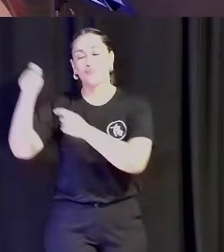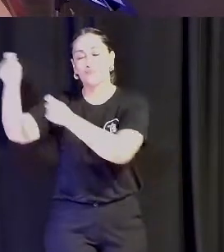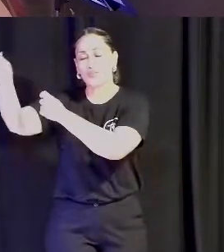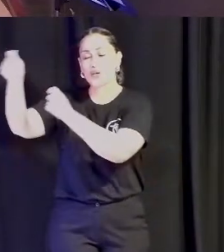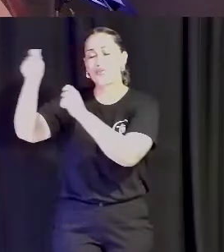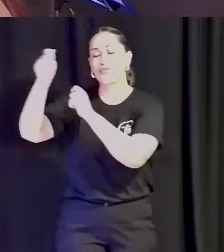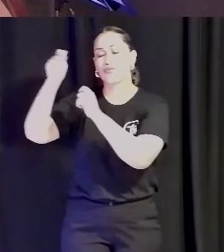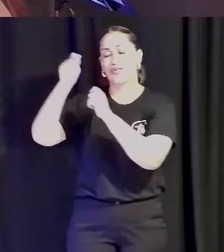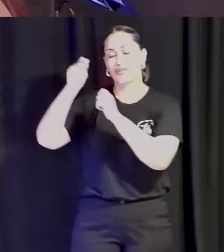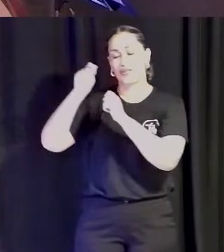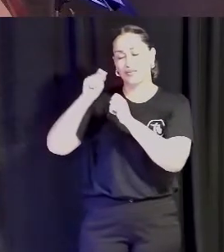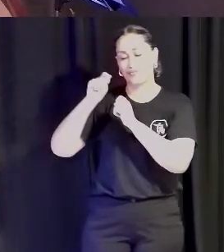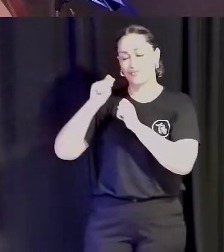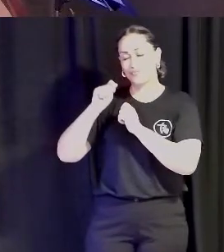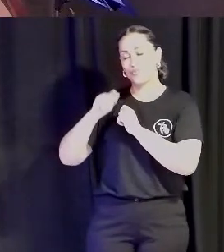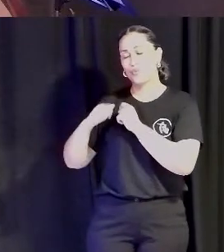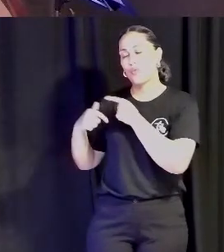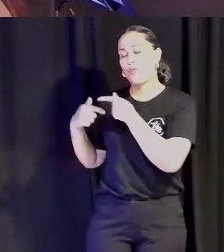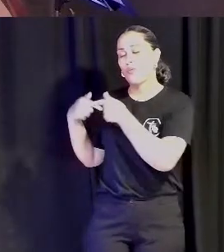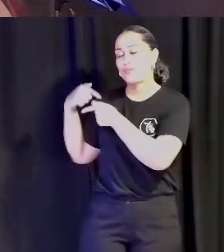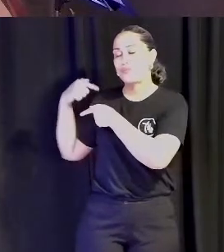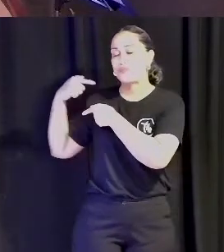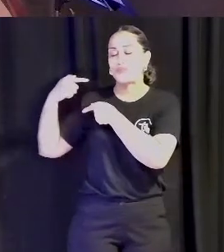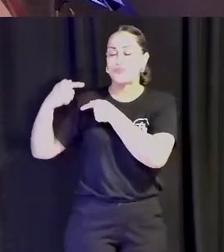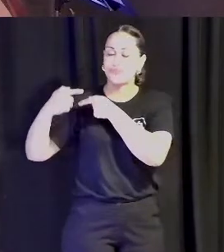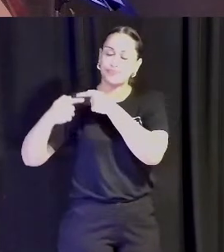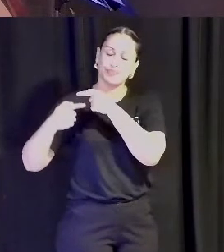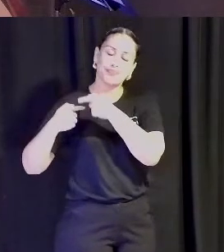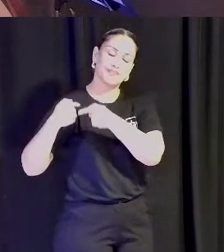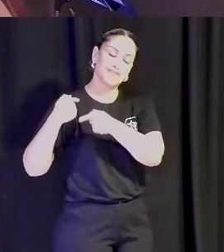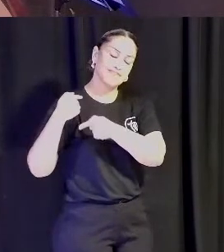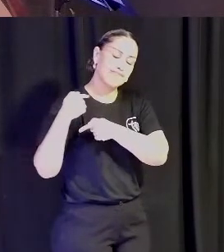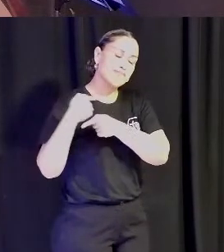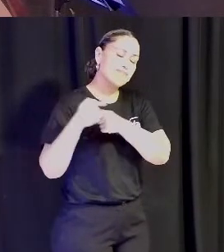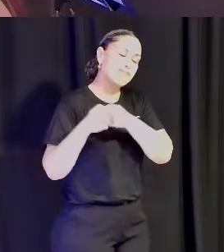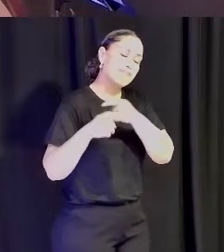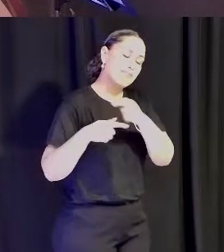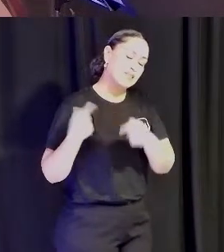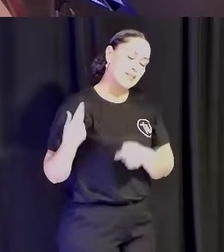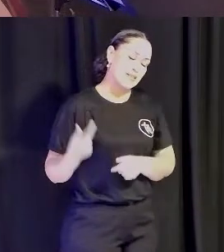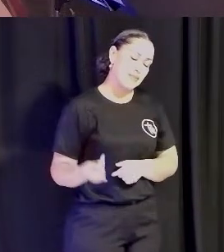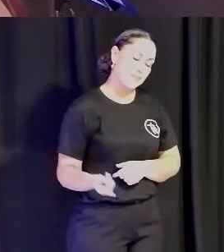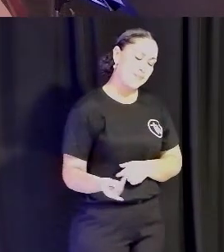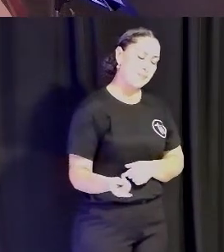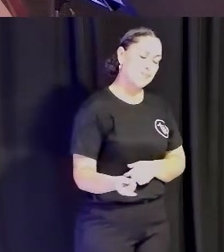me foi dado como herança